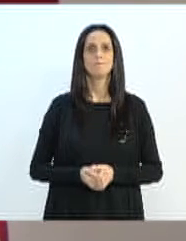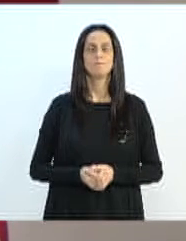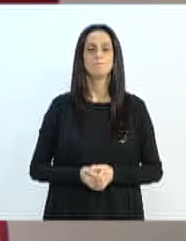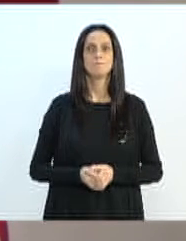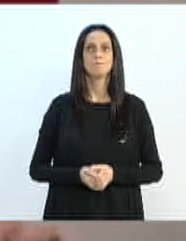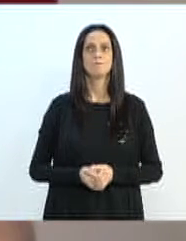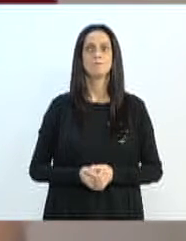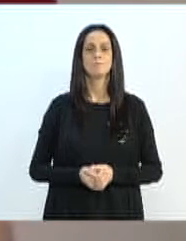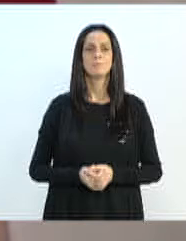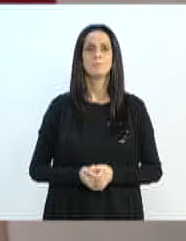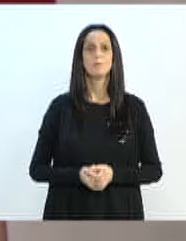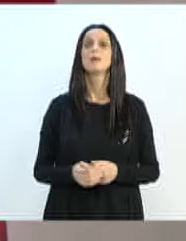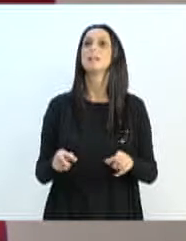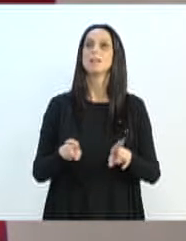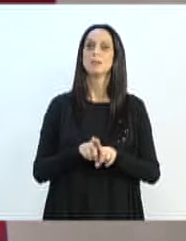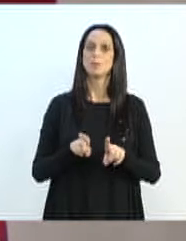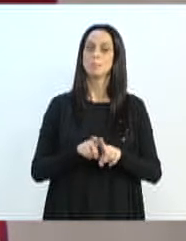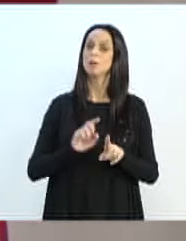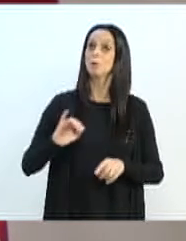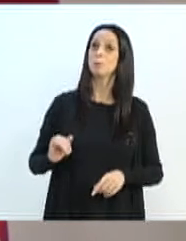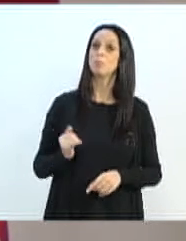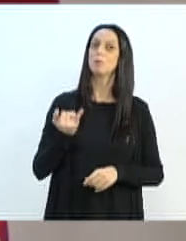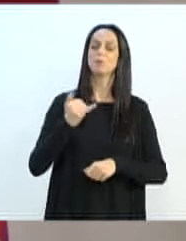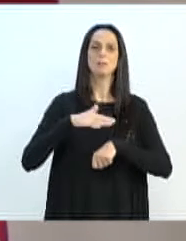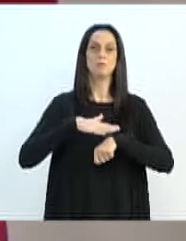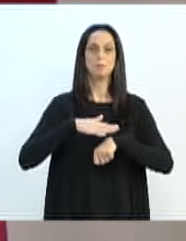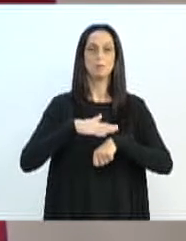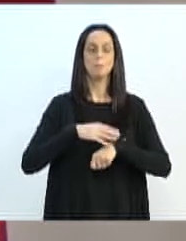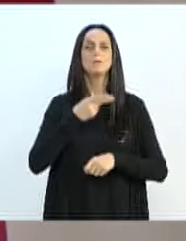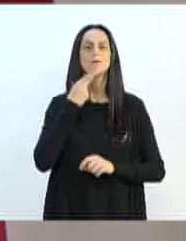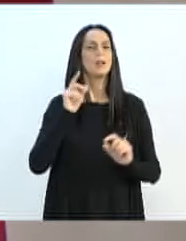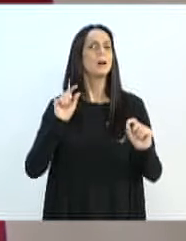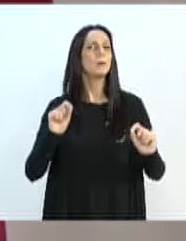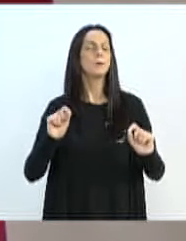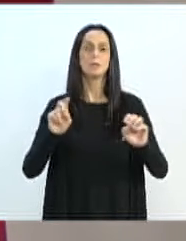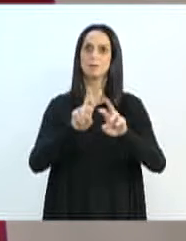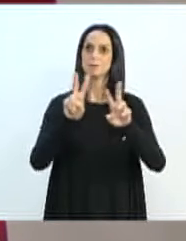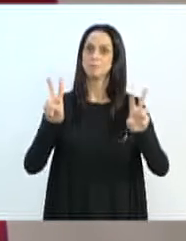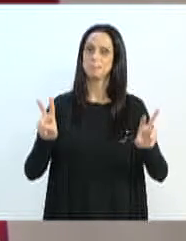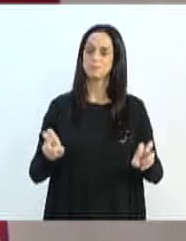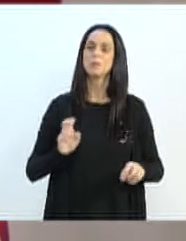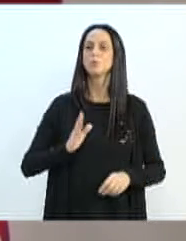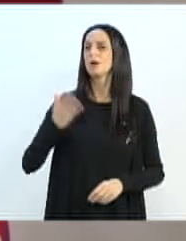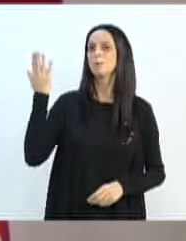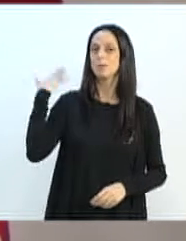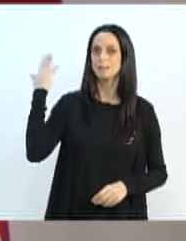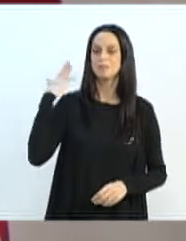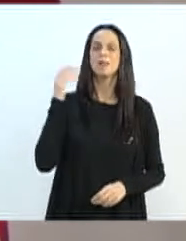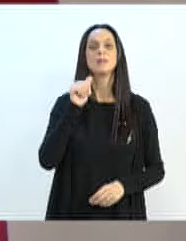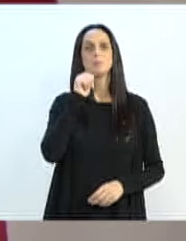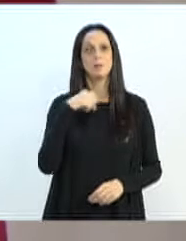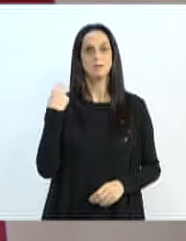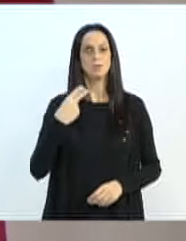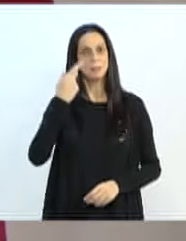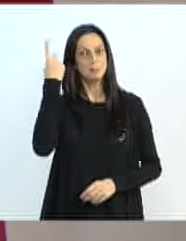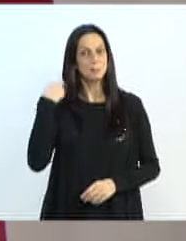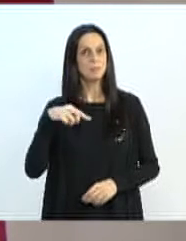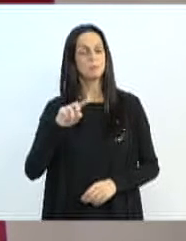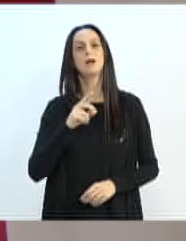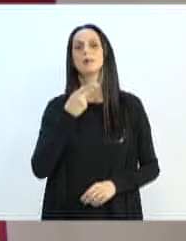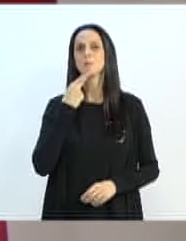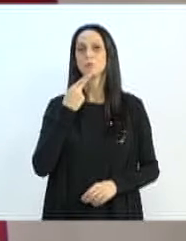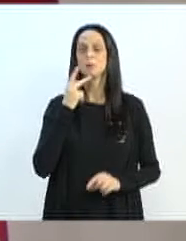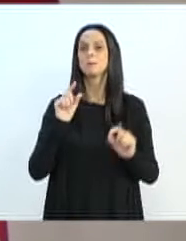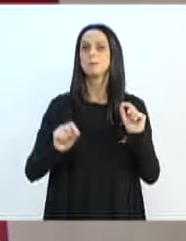E, de igual forma, aproveito esse momento para falar de um tema que já foi levantado pela vereadora Silmara, que é